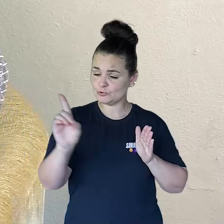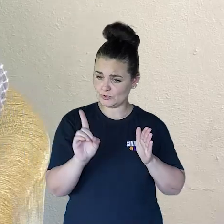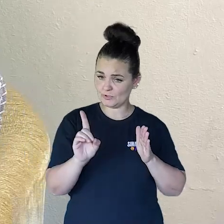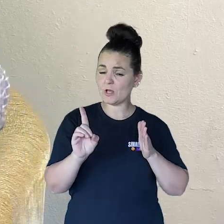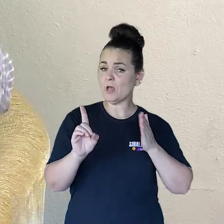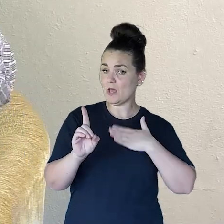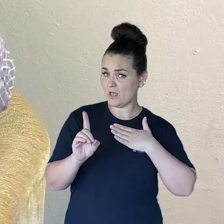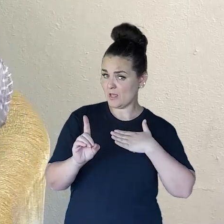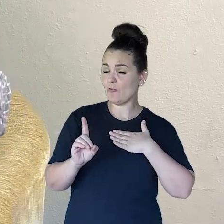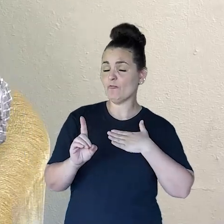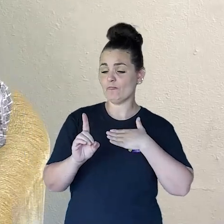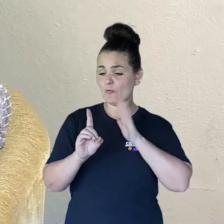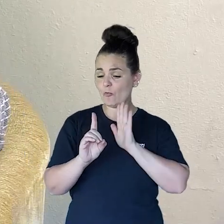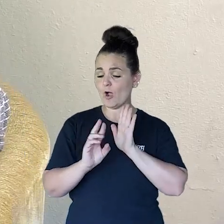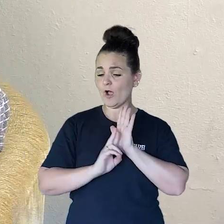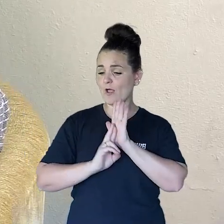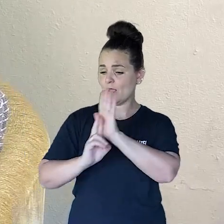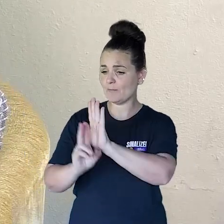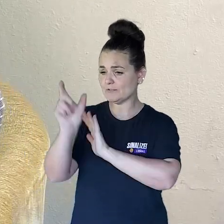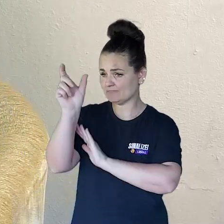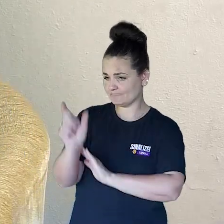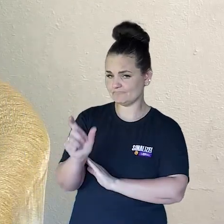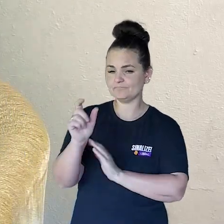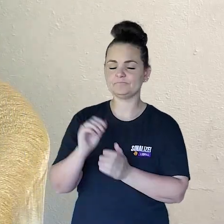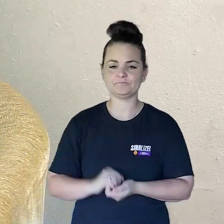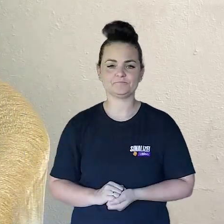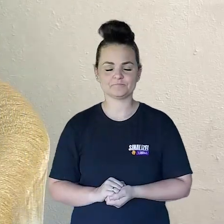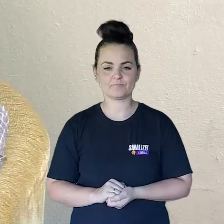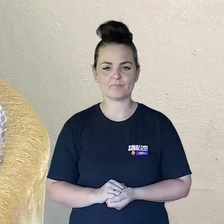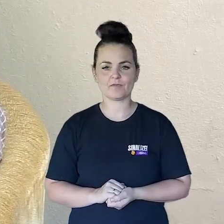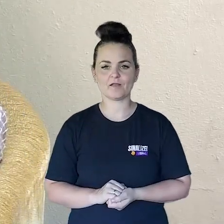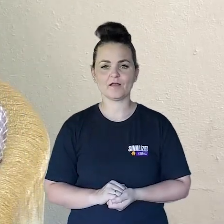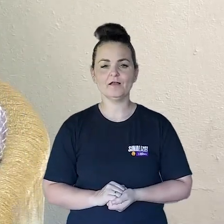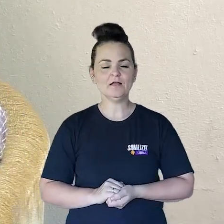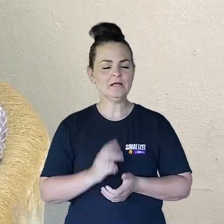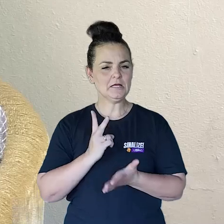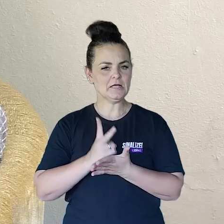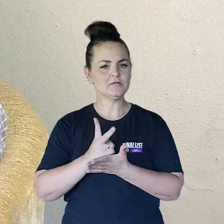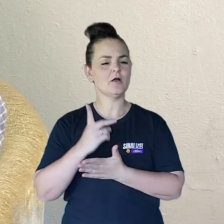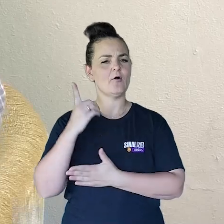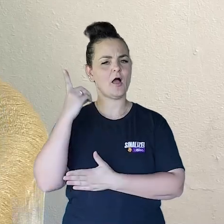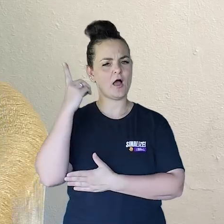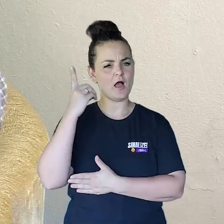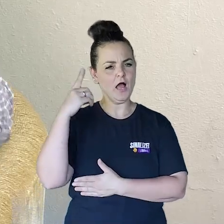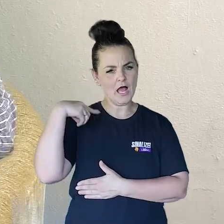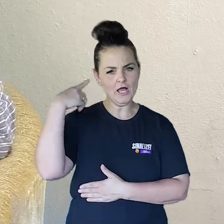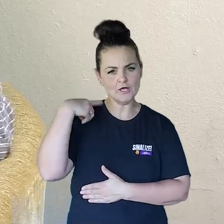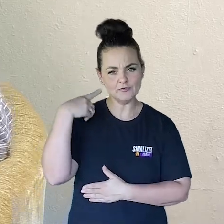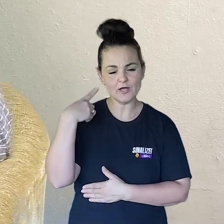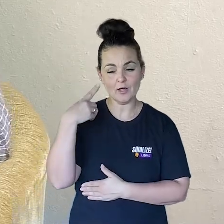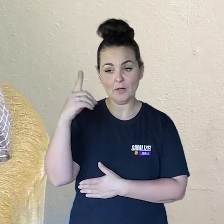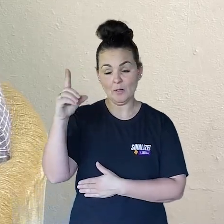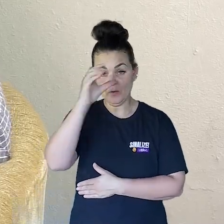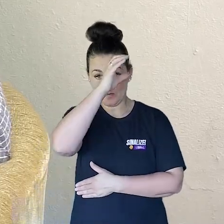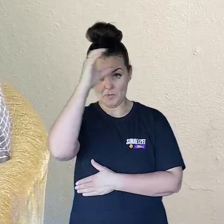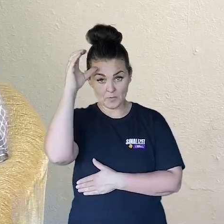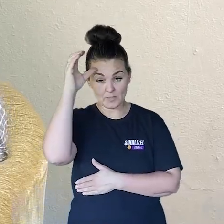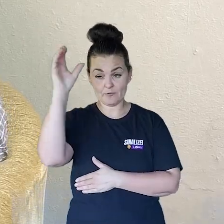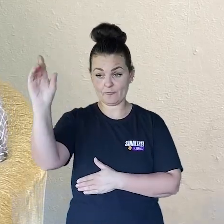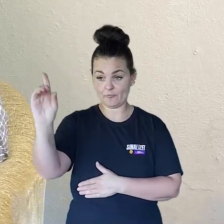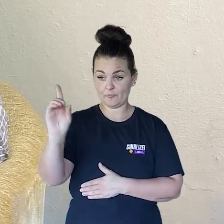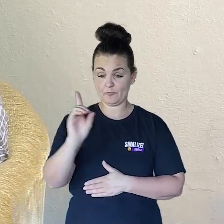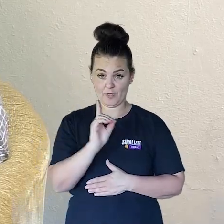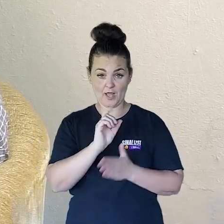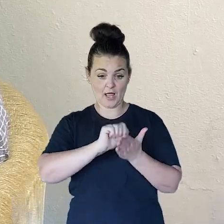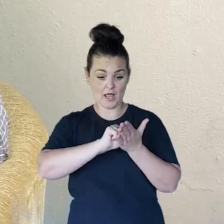para representá-los da melhor forma possível. Eu costumo sempre dizer, até por ser advogado, quando um cliente chega no meu escritório,